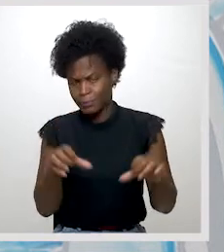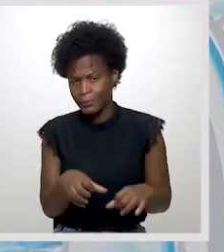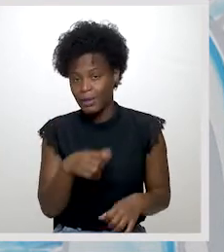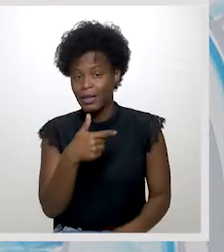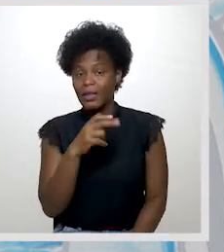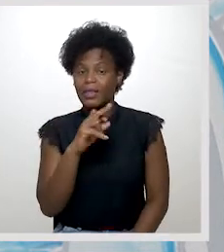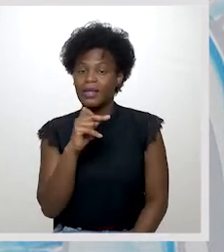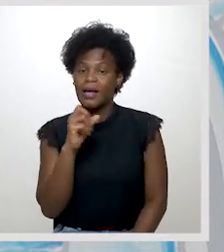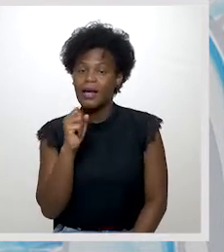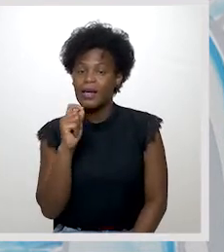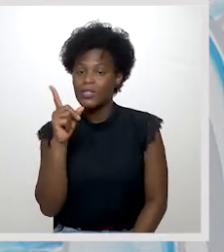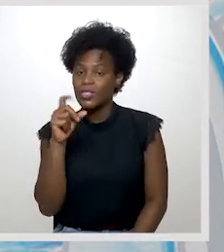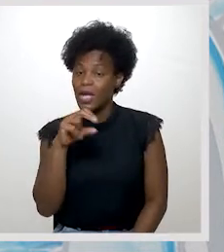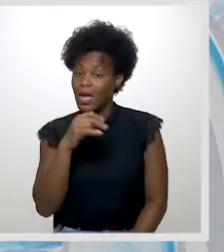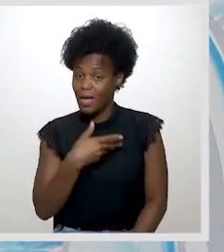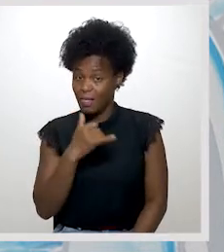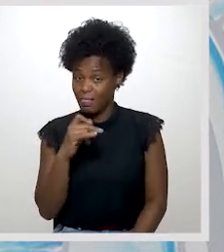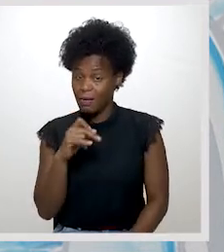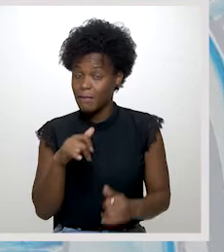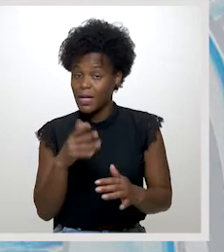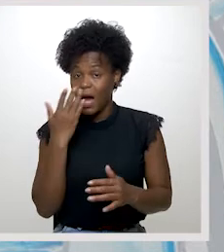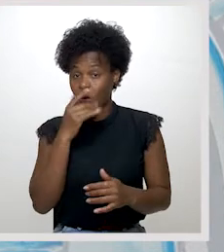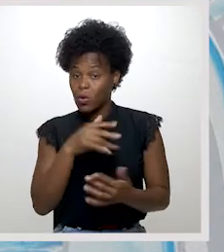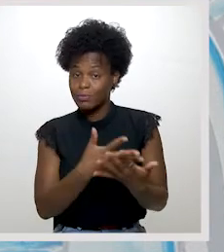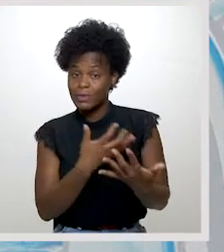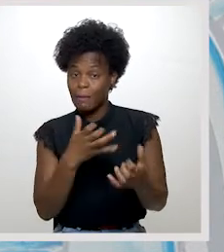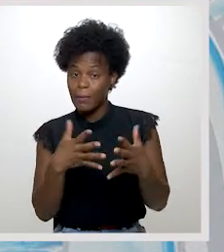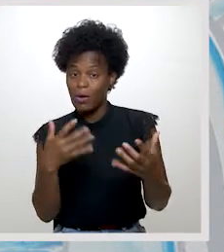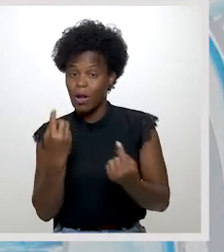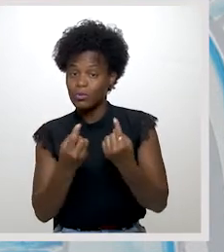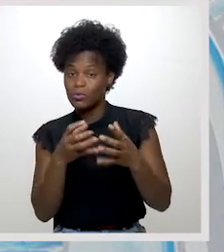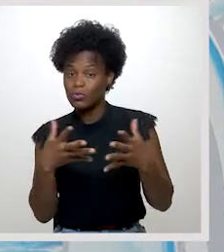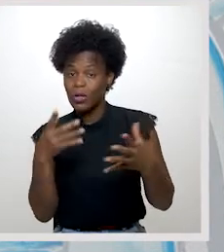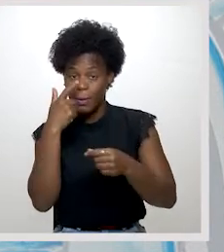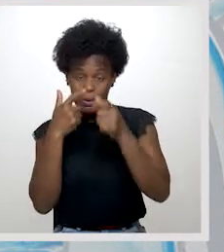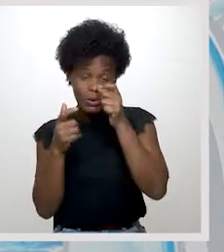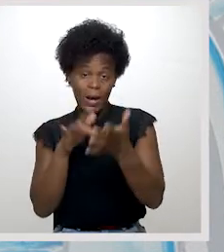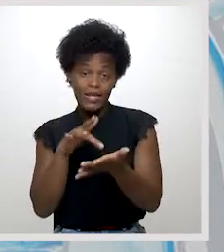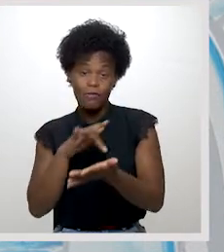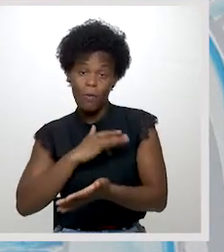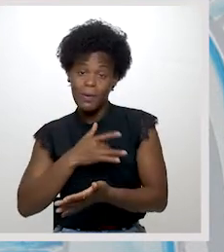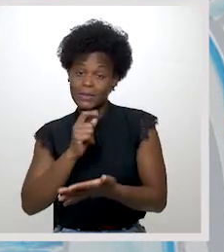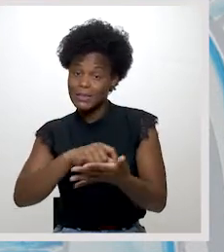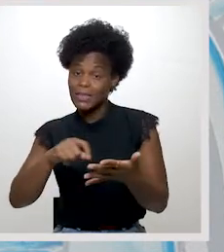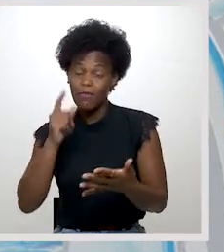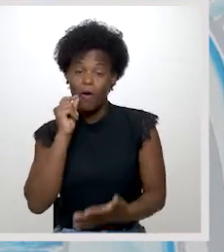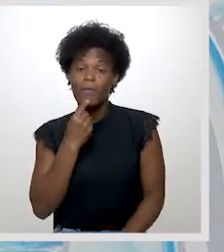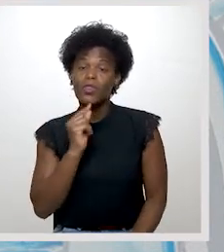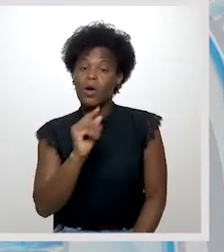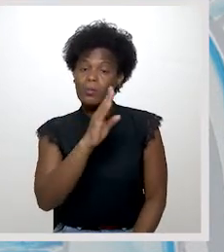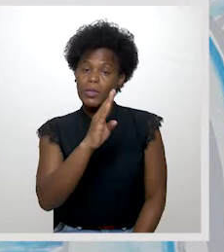hoje vamos dar o destaque maior a um dos seus grandes romancistas, o José